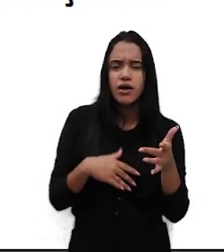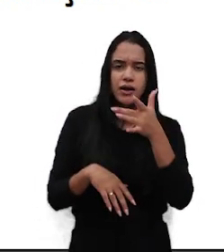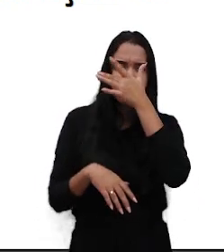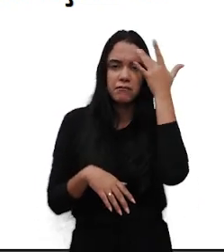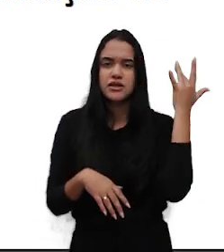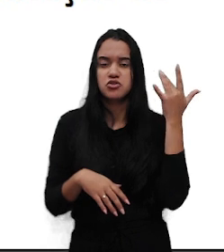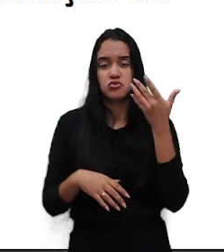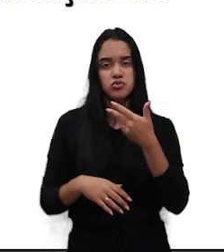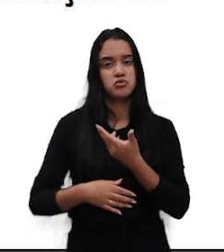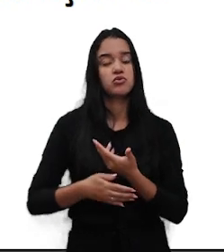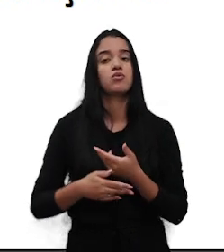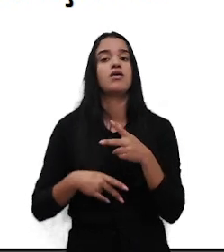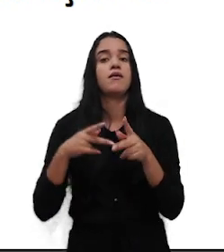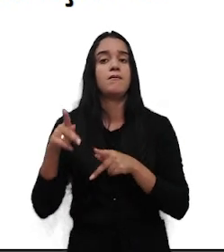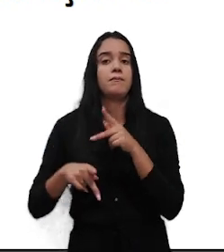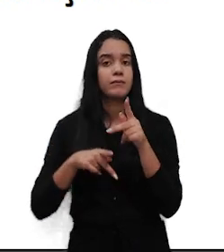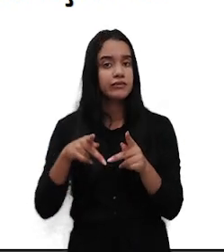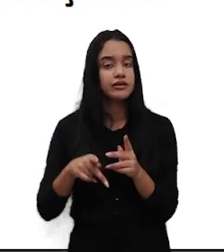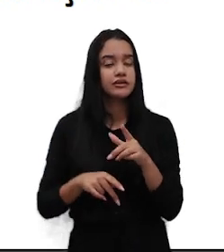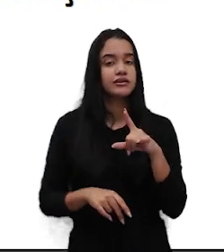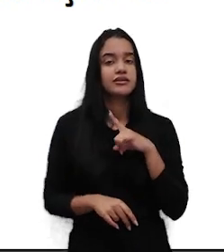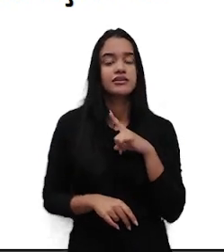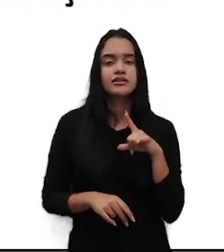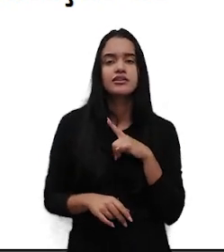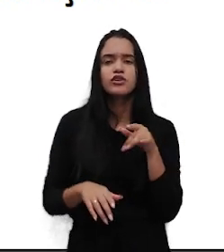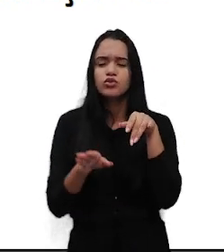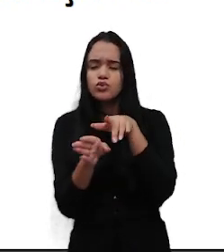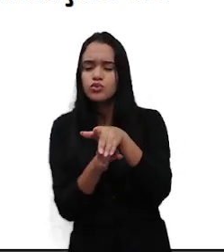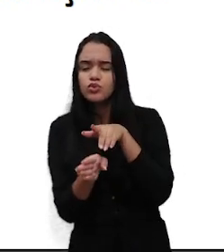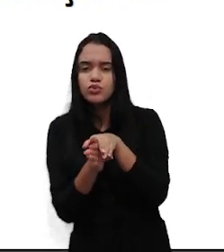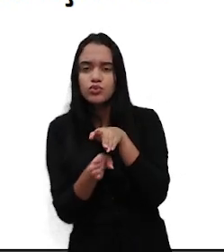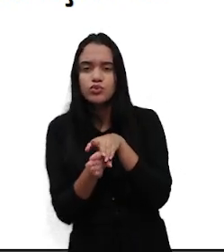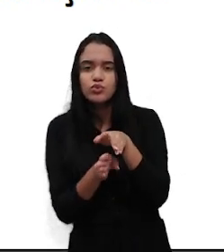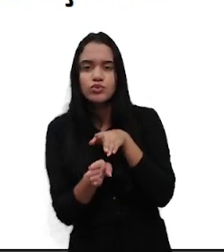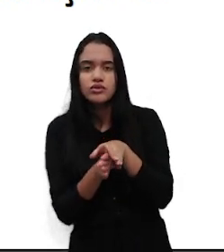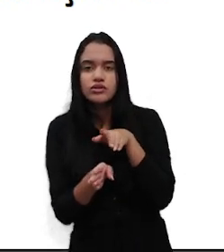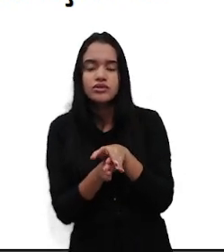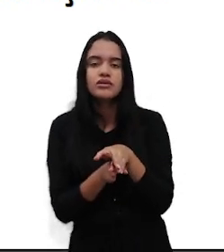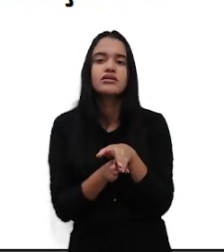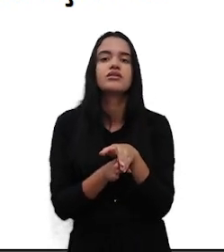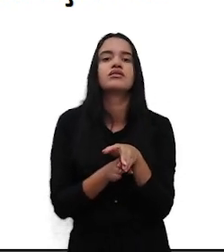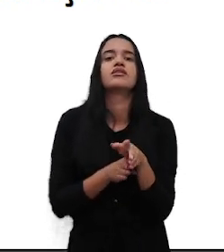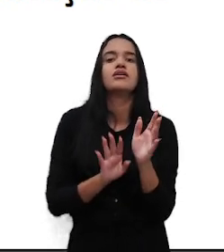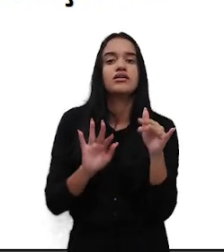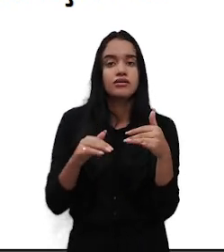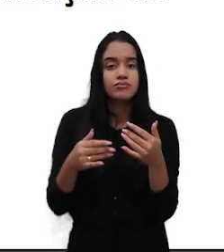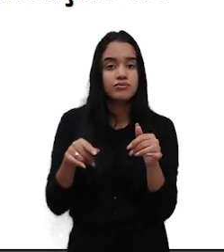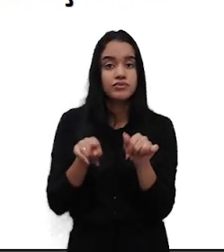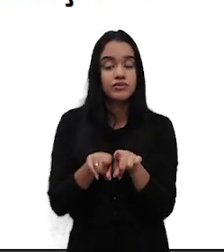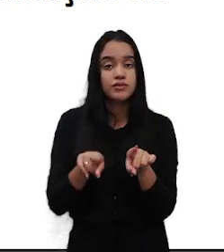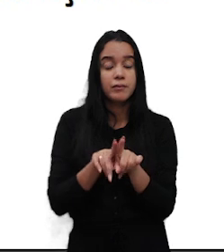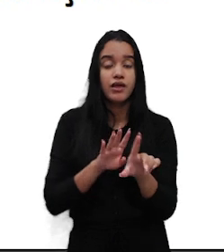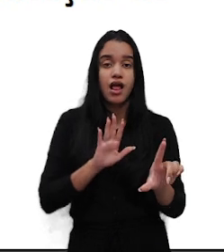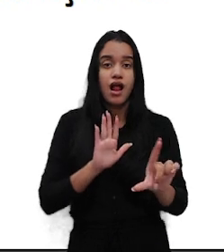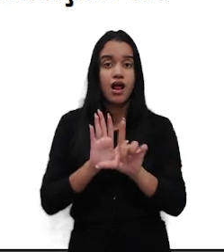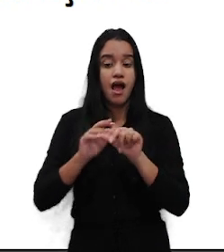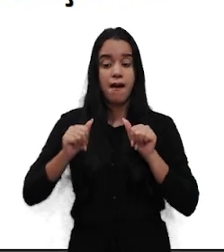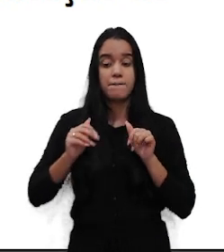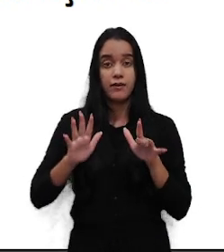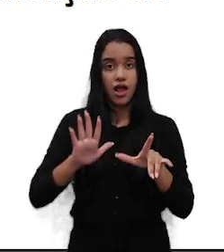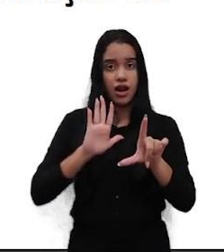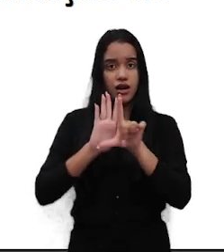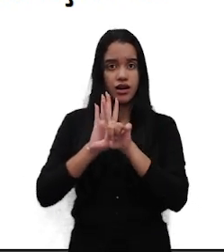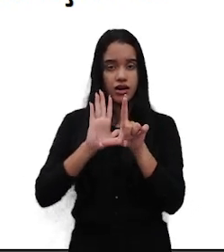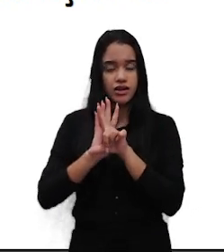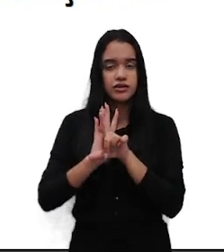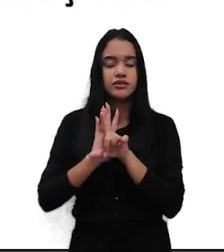pública que contém instruções acerca de aplicações das leis, né? Geralmente a gente